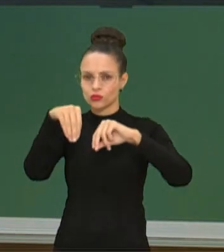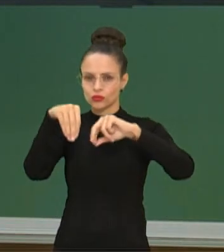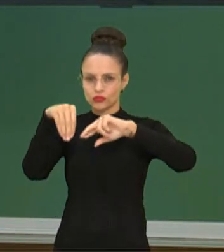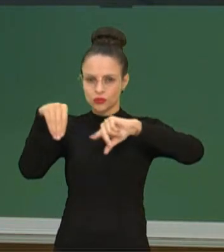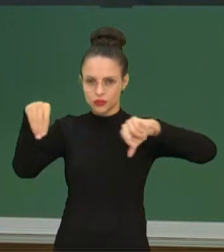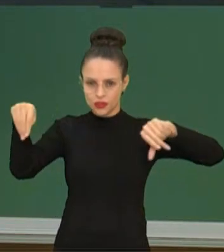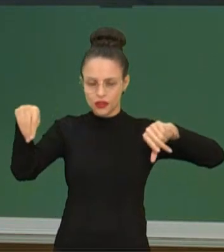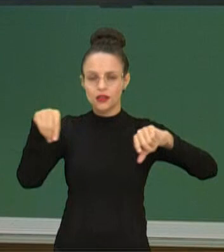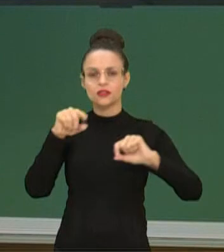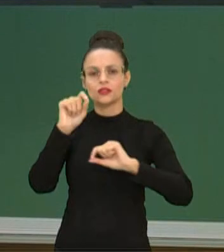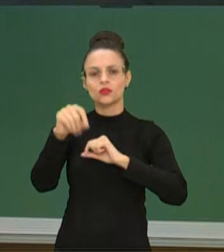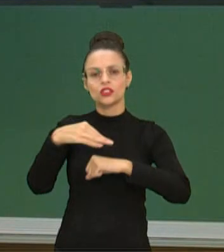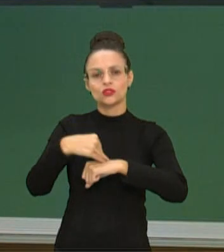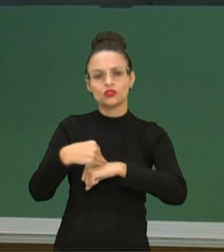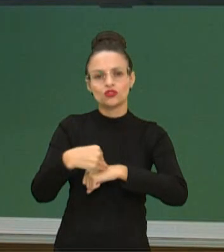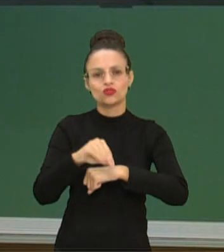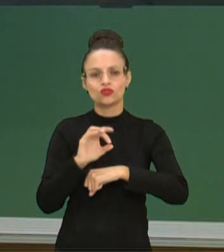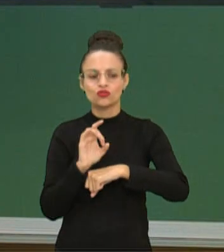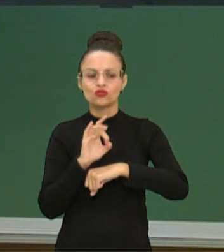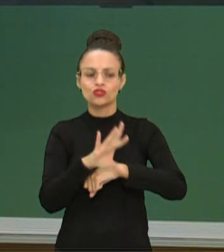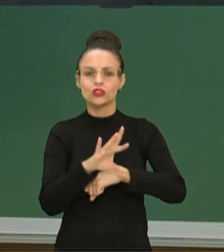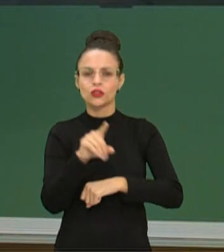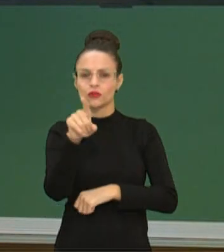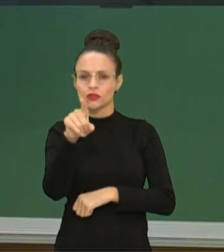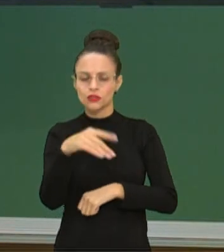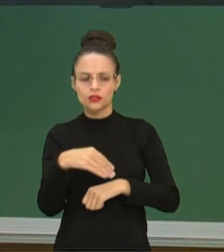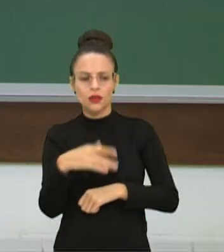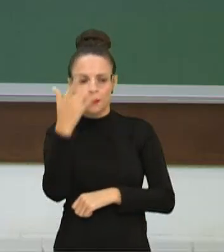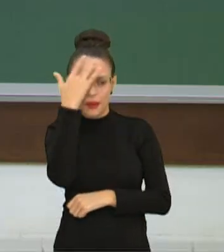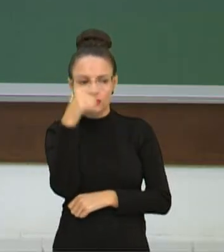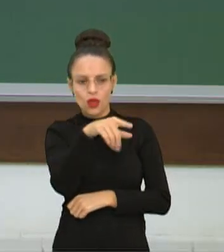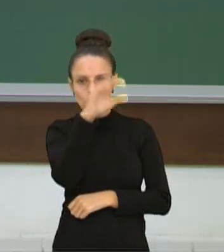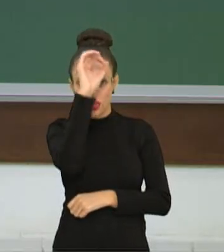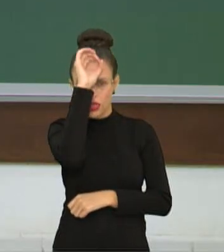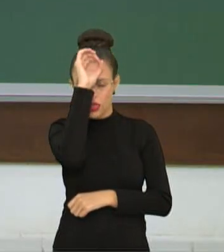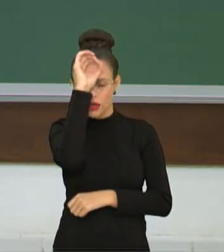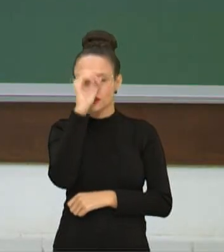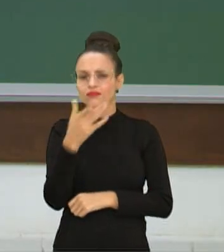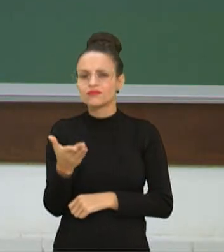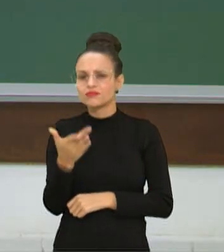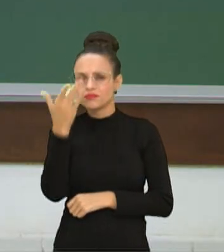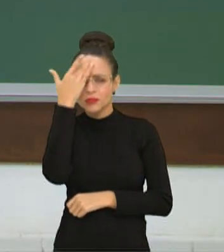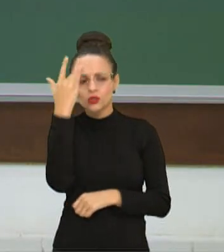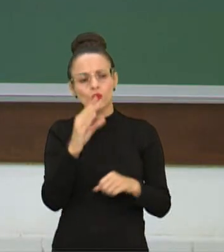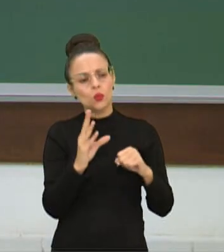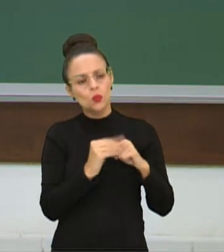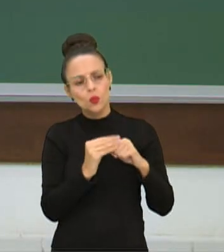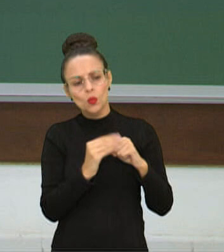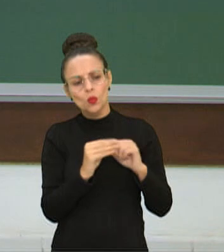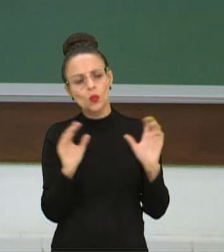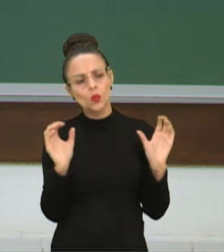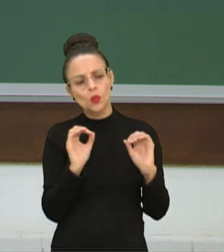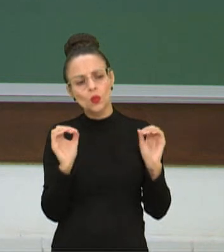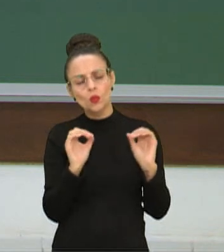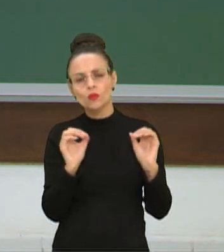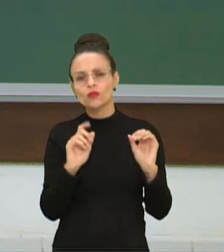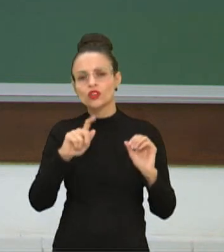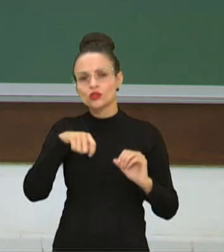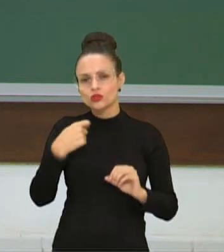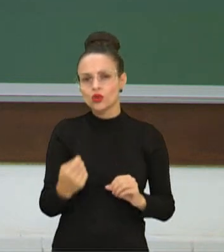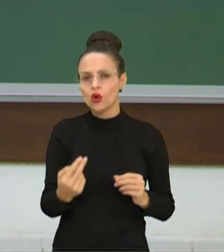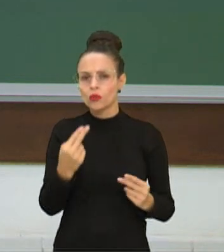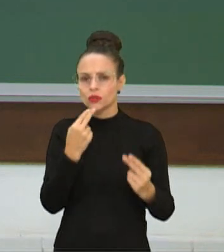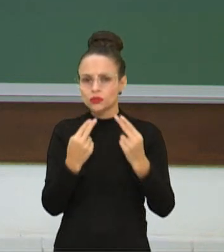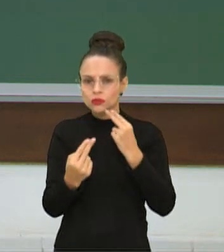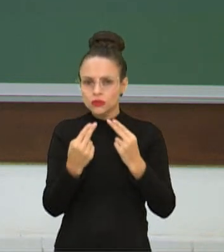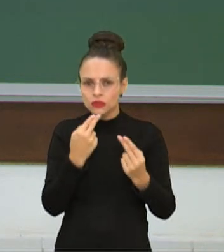que dicas você daria a uma pessoa leiga? O que é uma pessoa leiga? Uma pessoa que não tem conhecimento sobre nutrição, né, uma